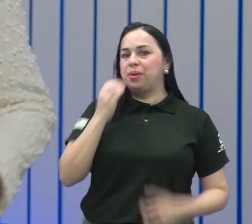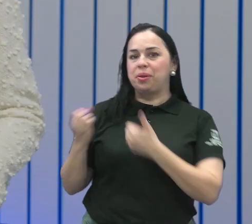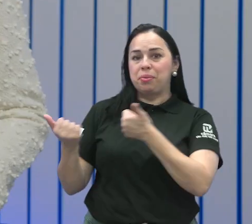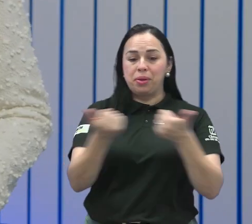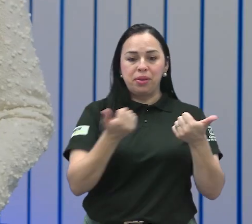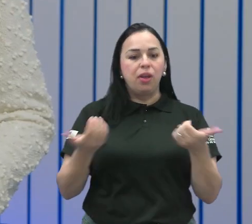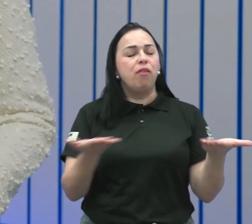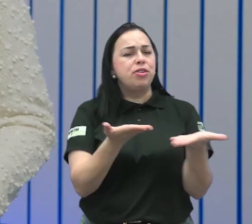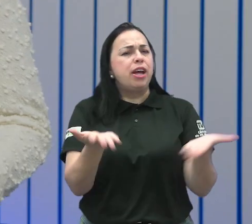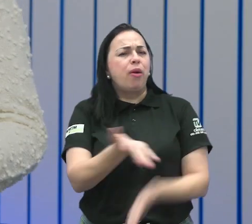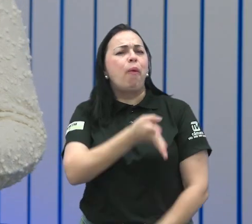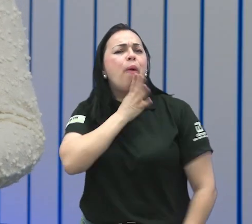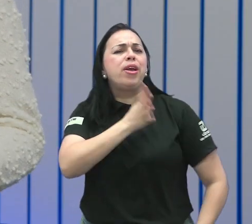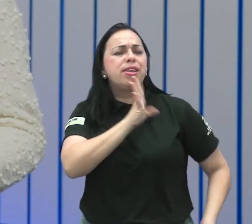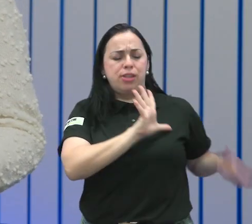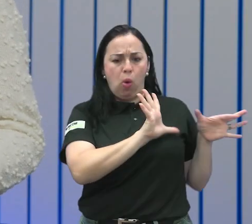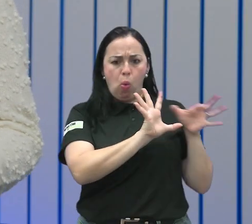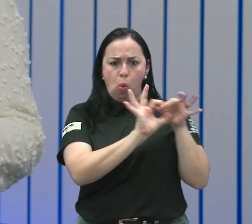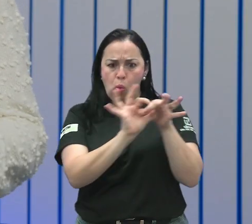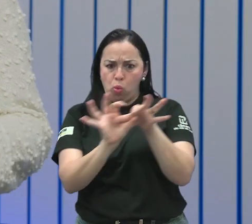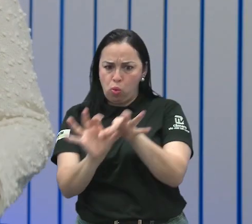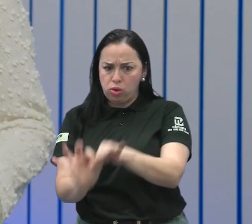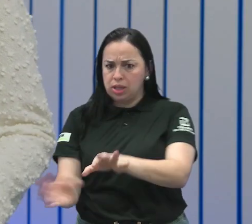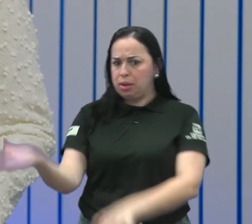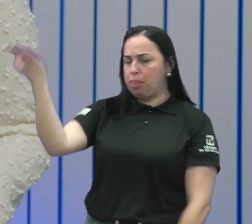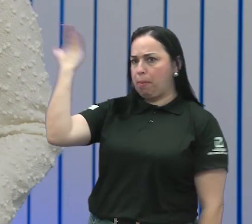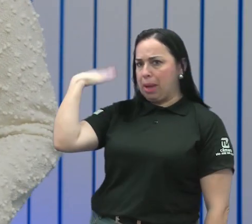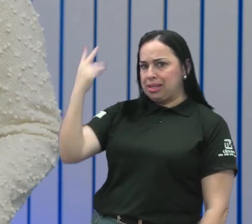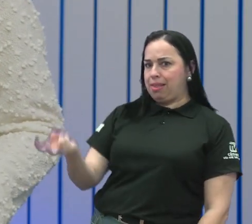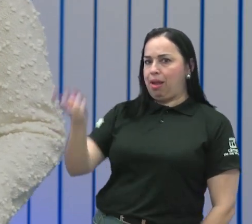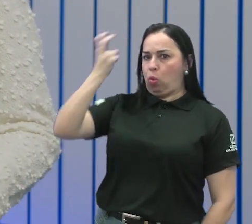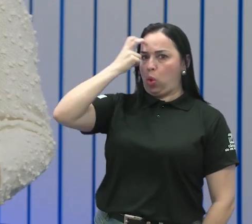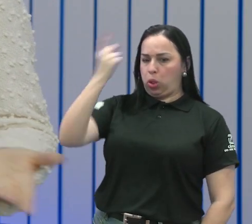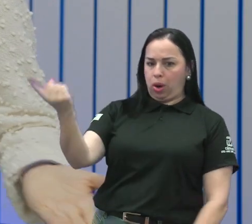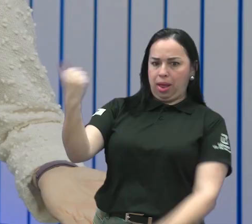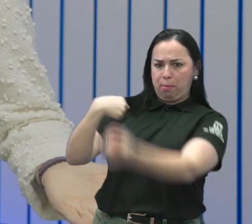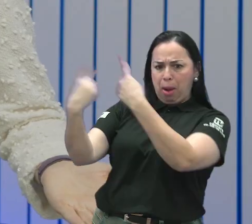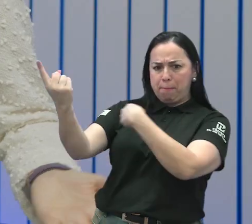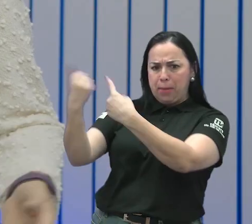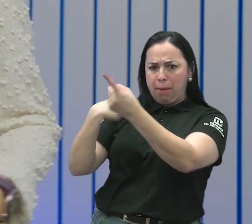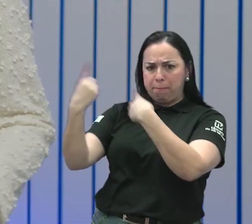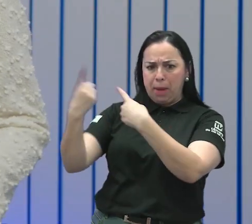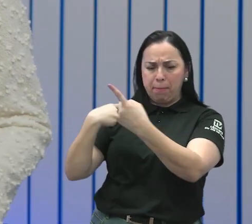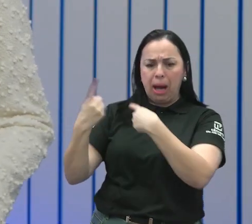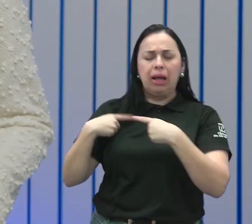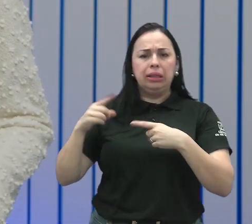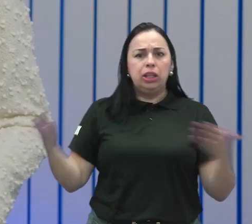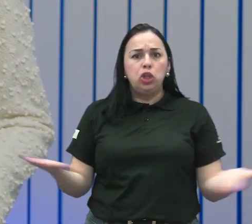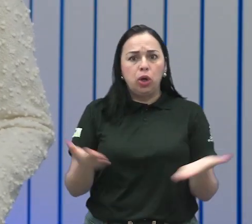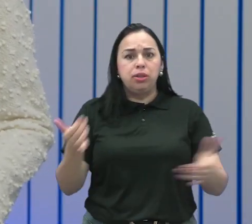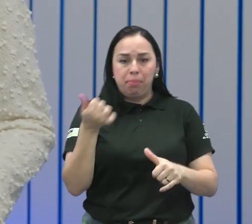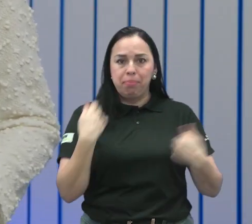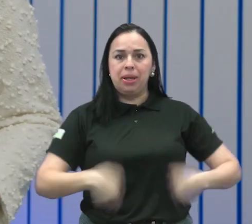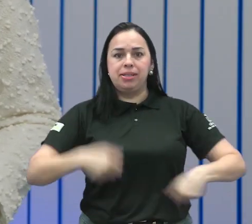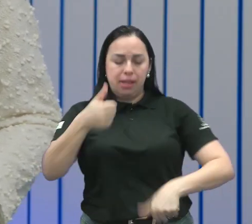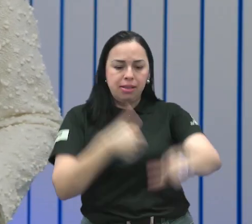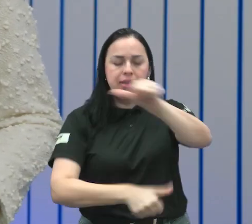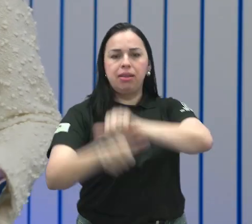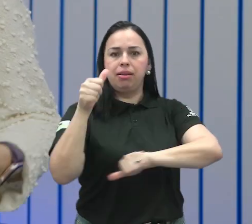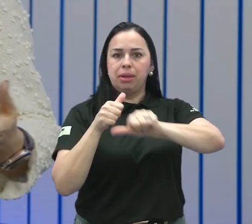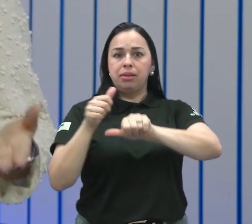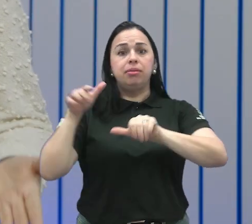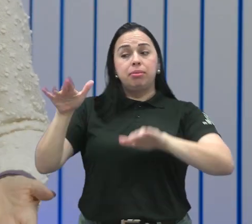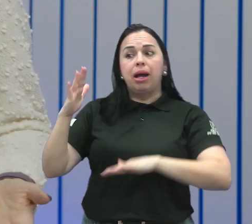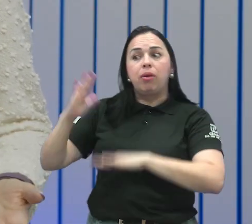Oi, tudo bem? Você já ouviu falar sobre decolonialidade? Um conceito que coloca em destaque o conjunto de práticas